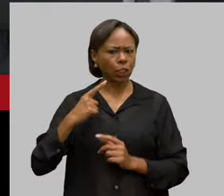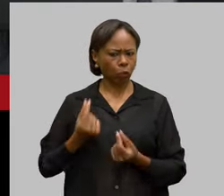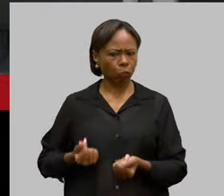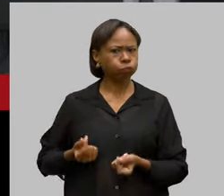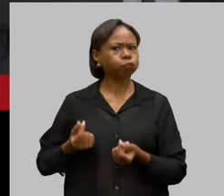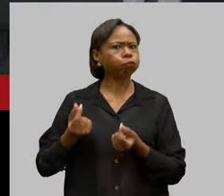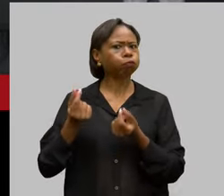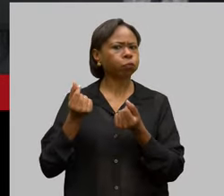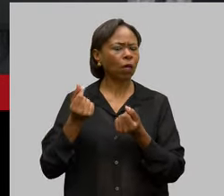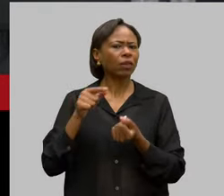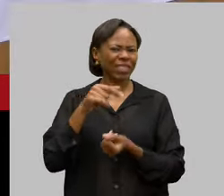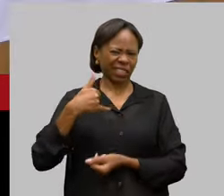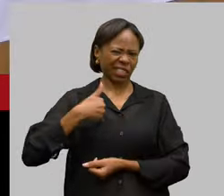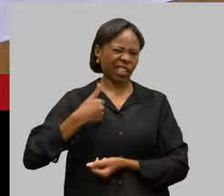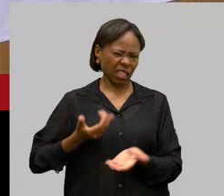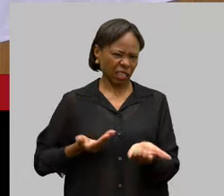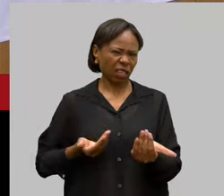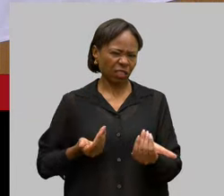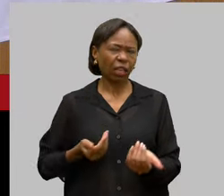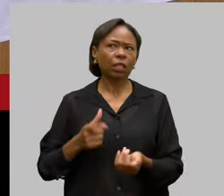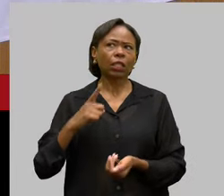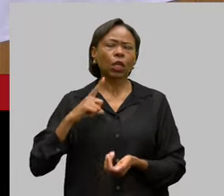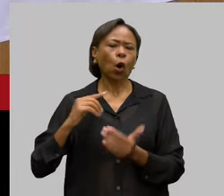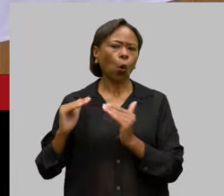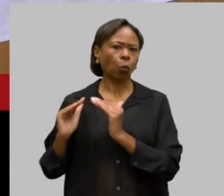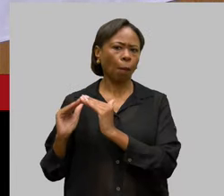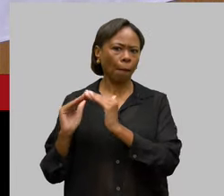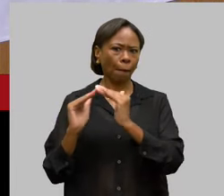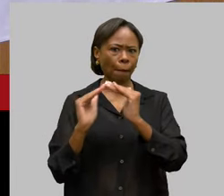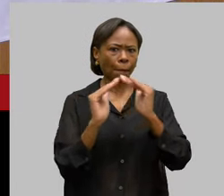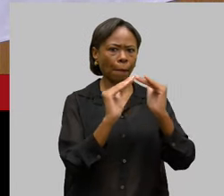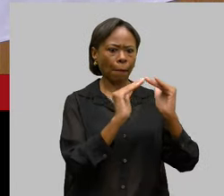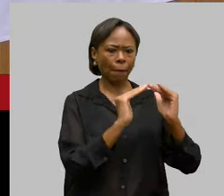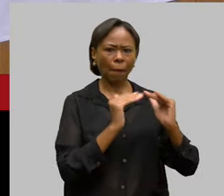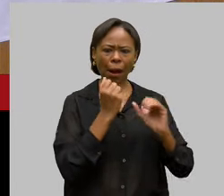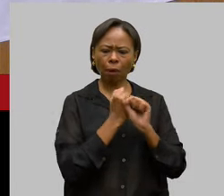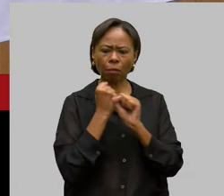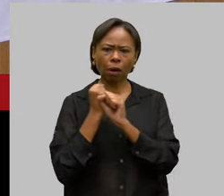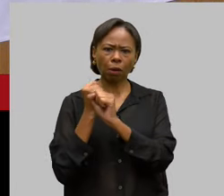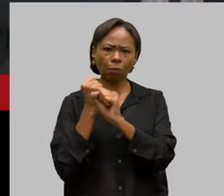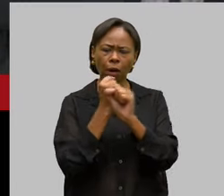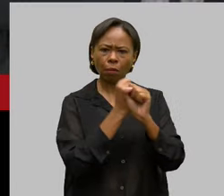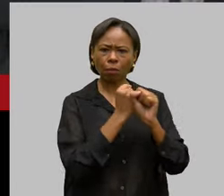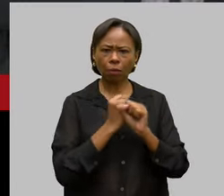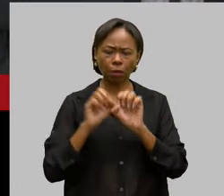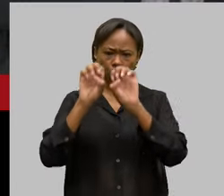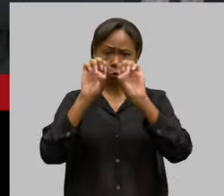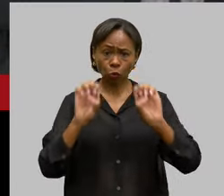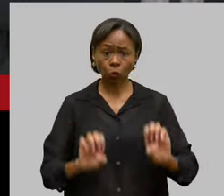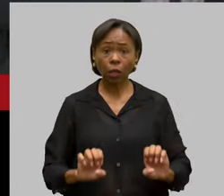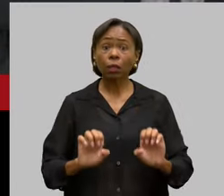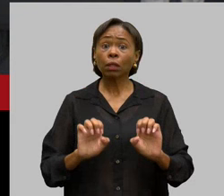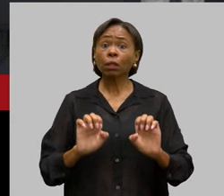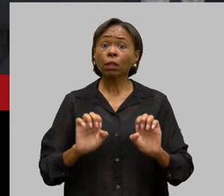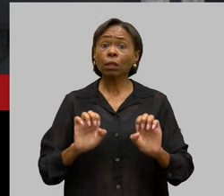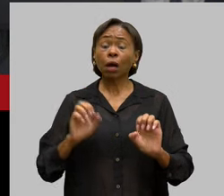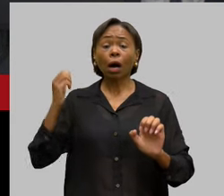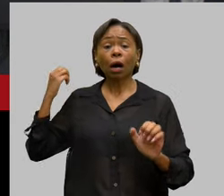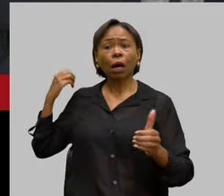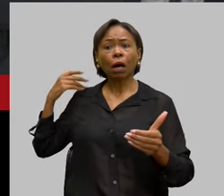tem conjuntos habitacionais né que foram feitos por essas estruturas de lá para cá o